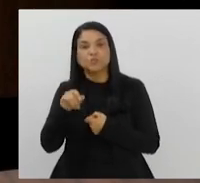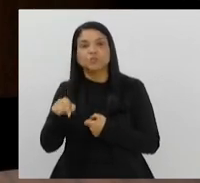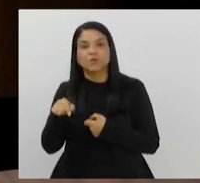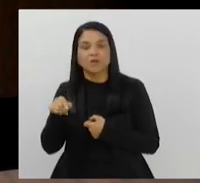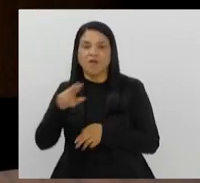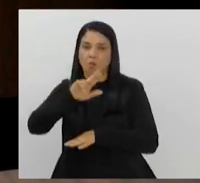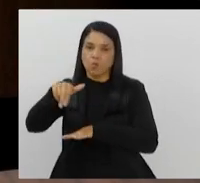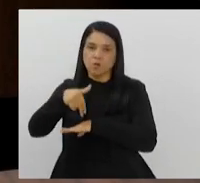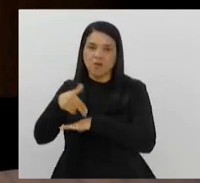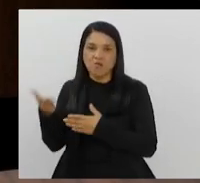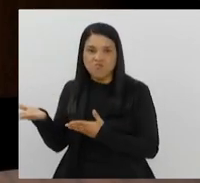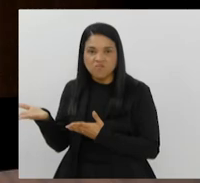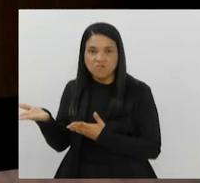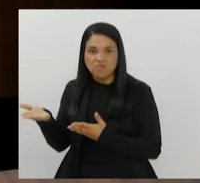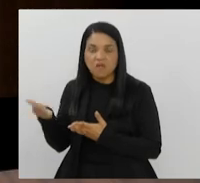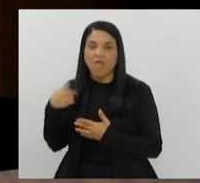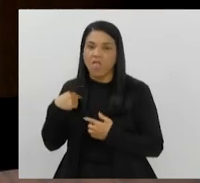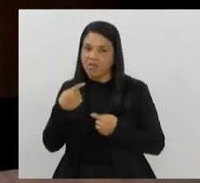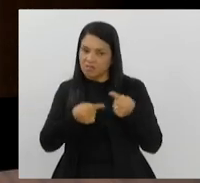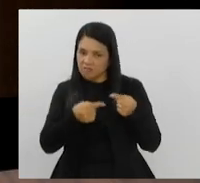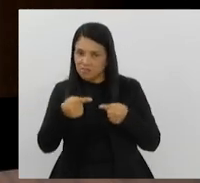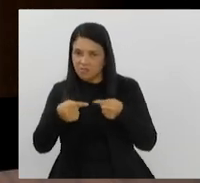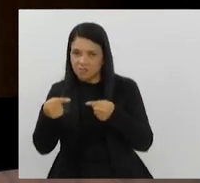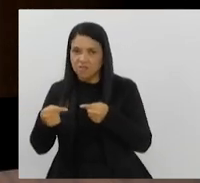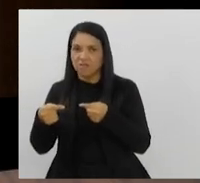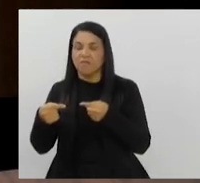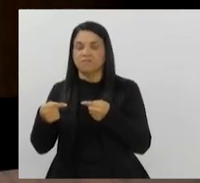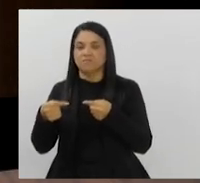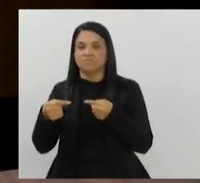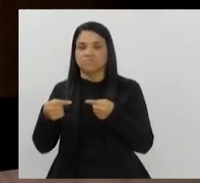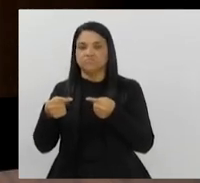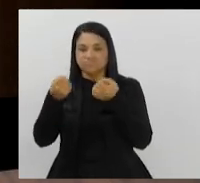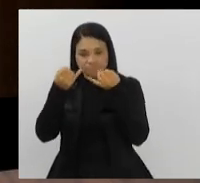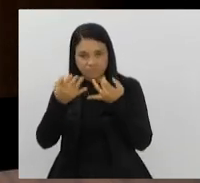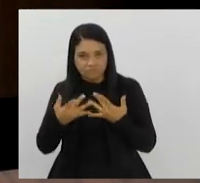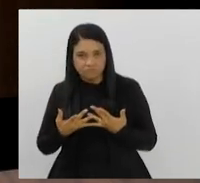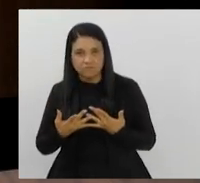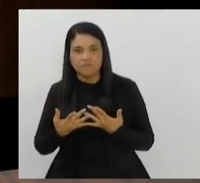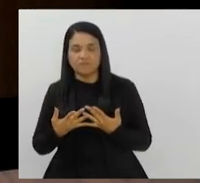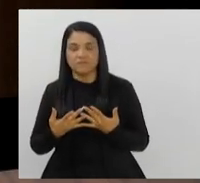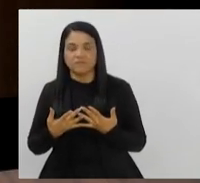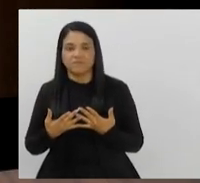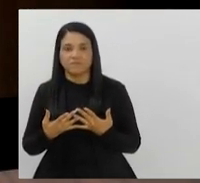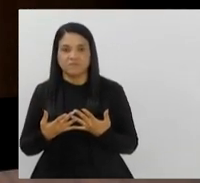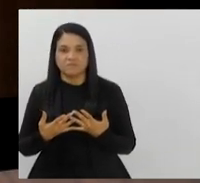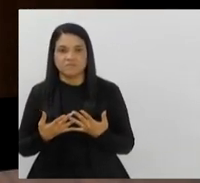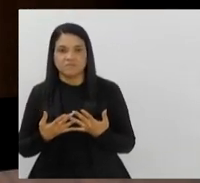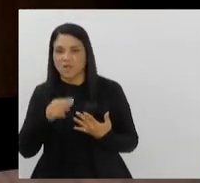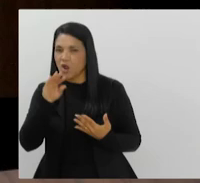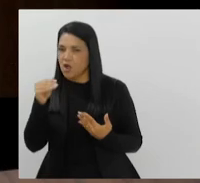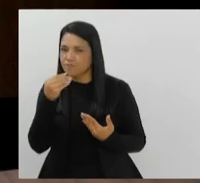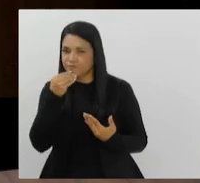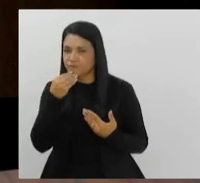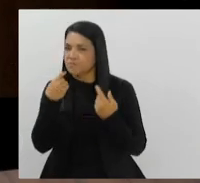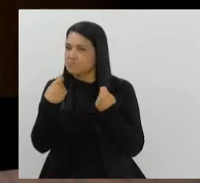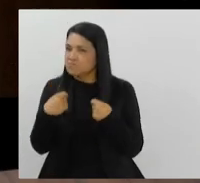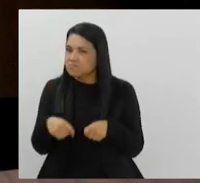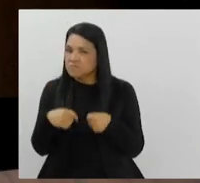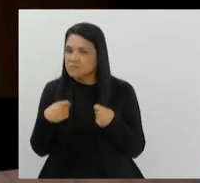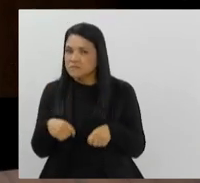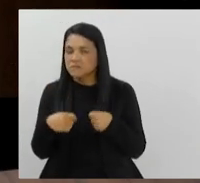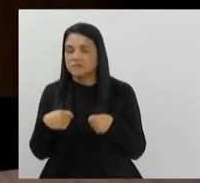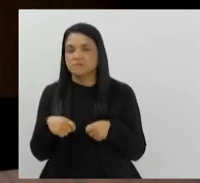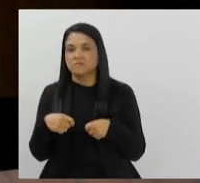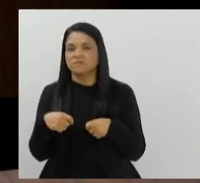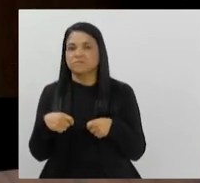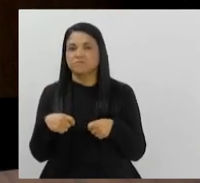Então, eu estou entrando nessa discussão porque, evidentemente, é a necessidade de se